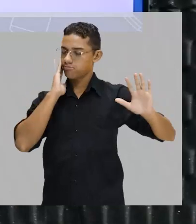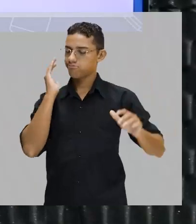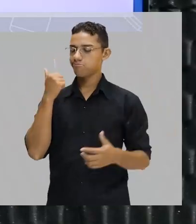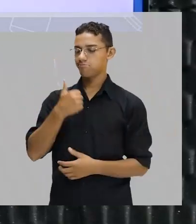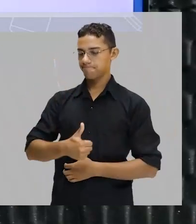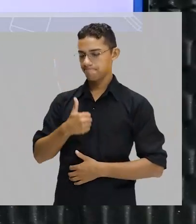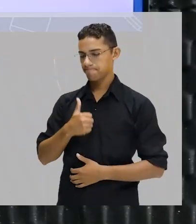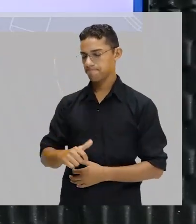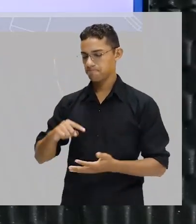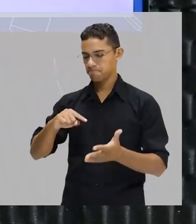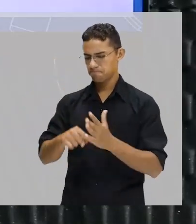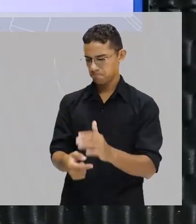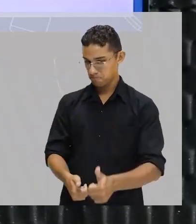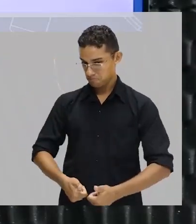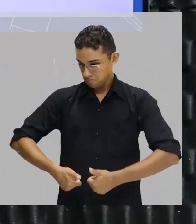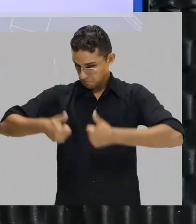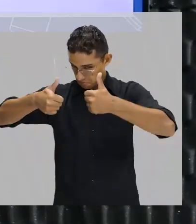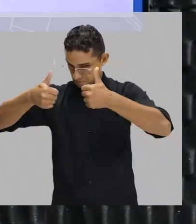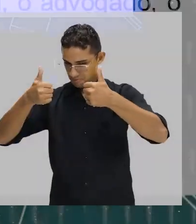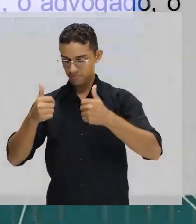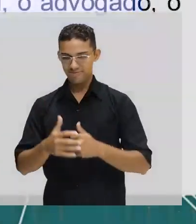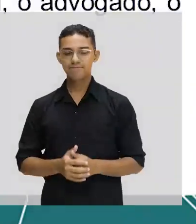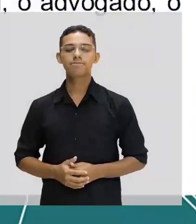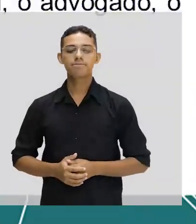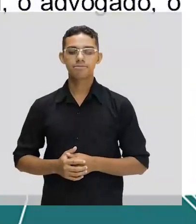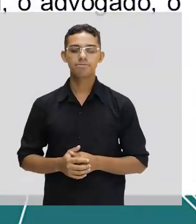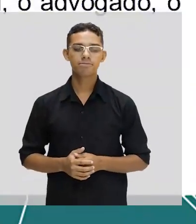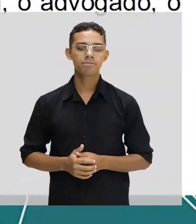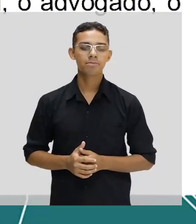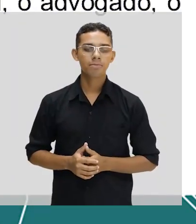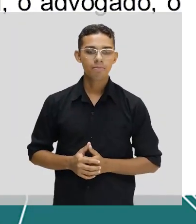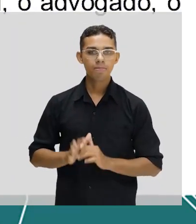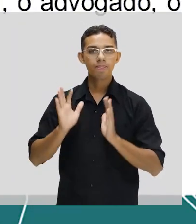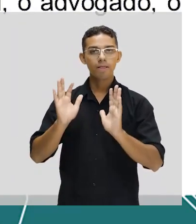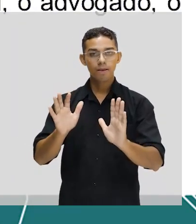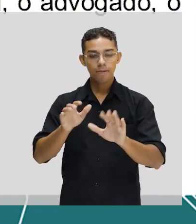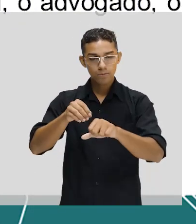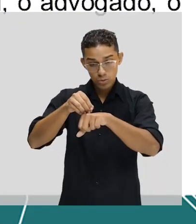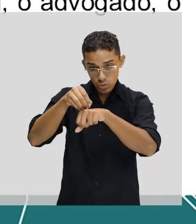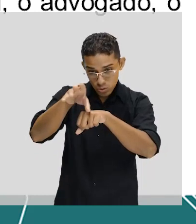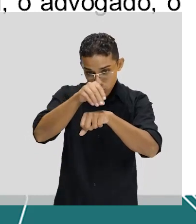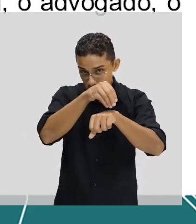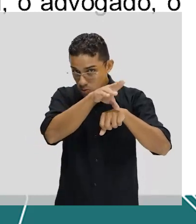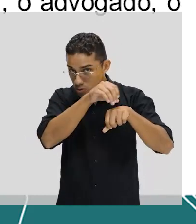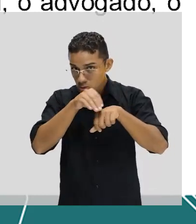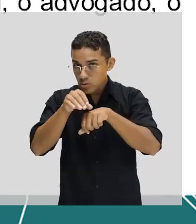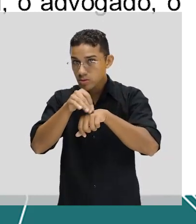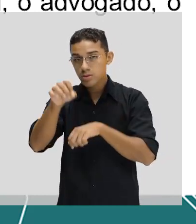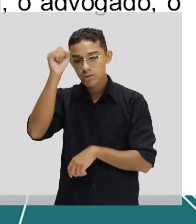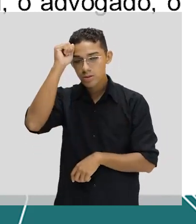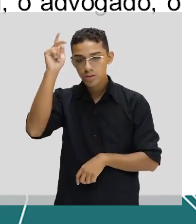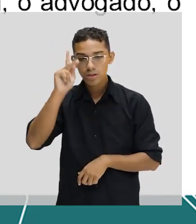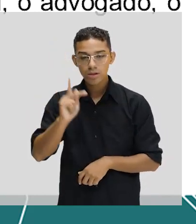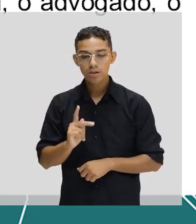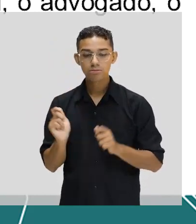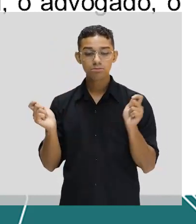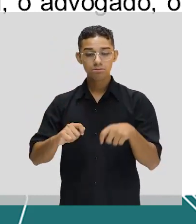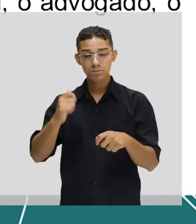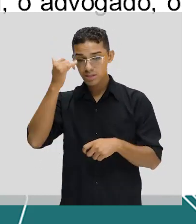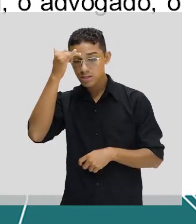de mais fácil compreensão. Dicas para evitar a ambiguidade na